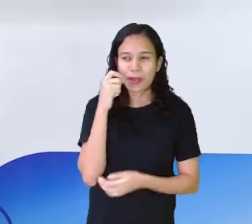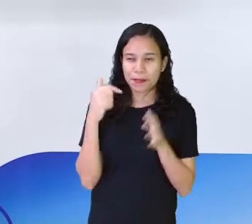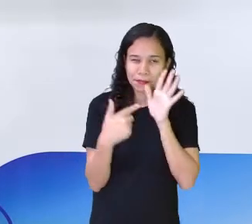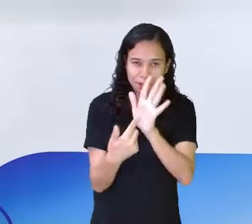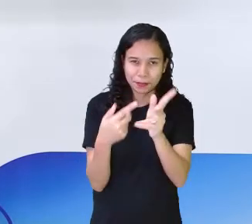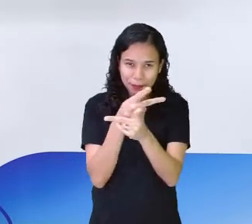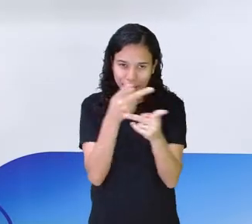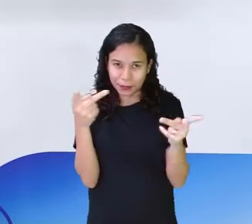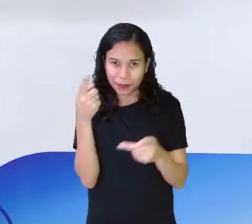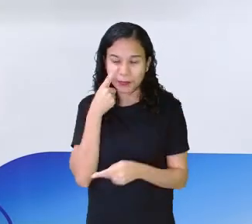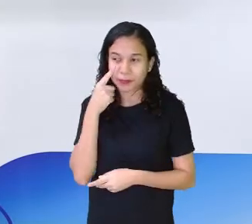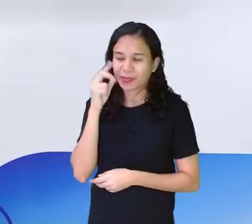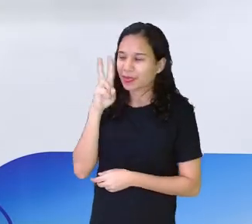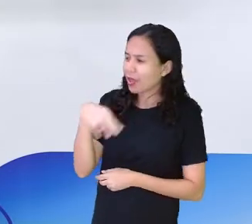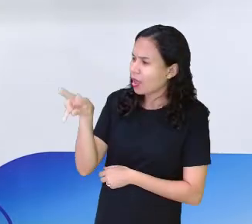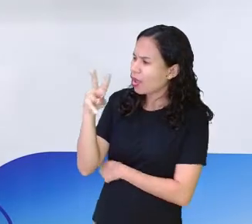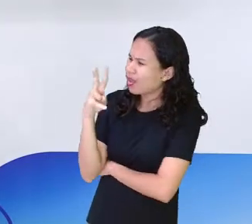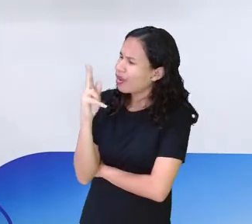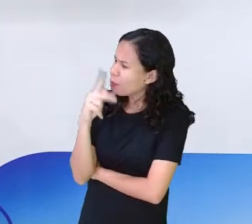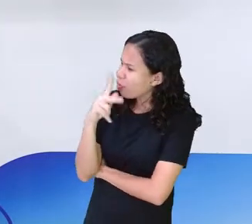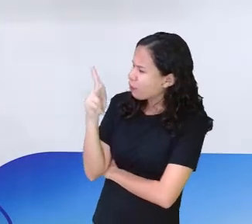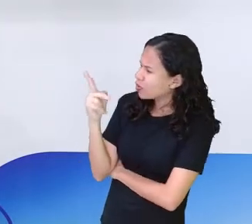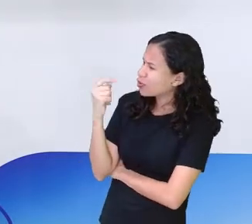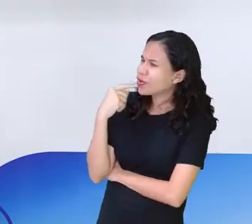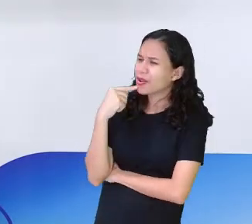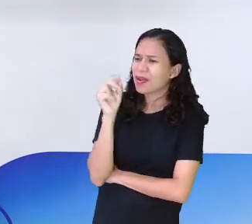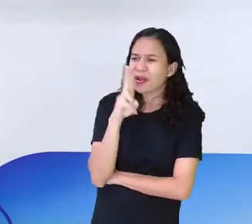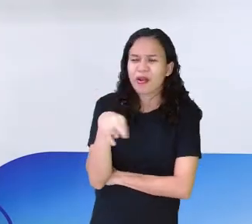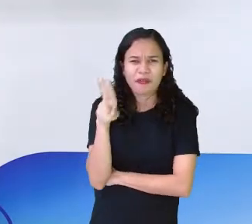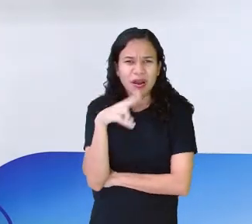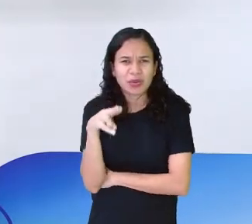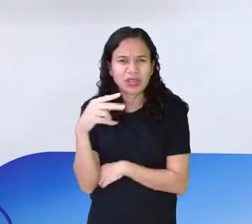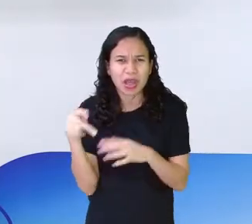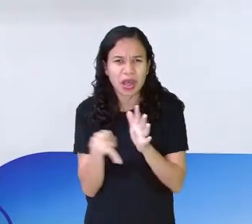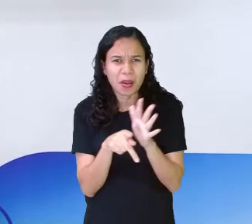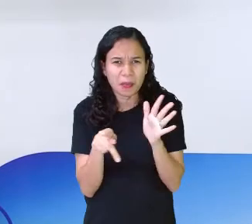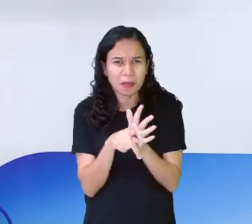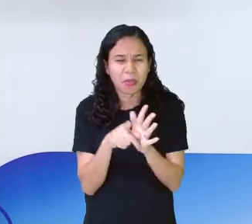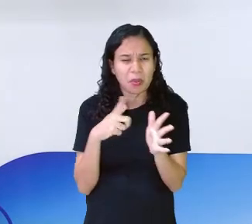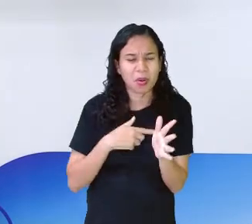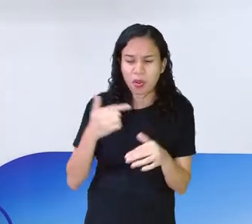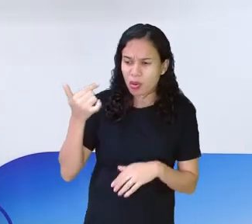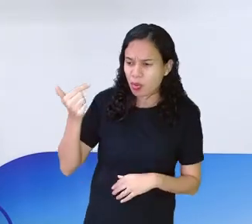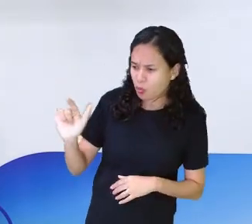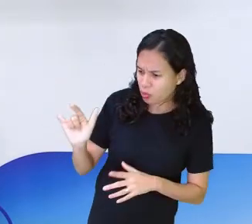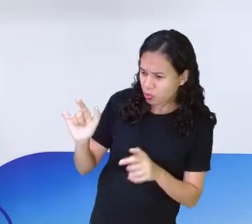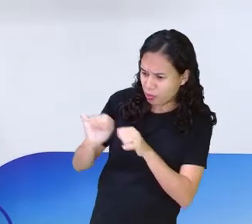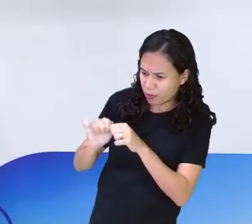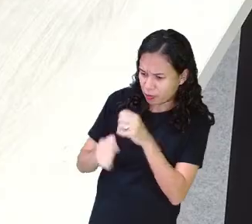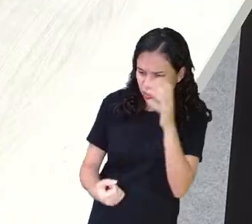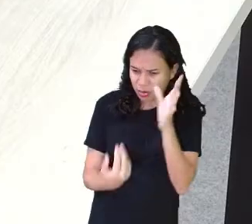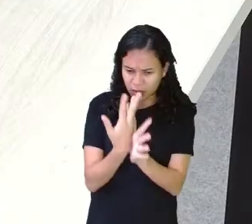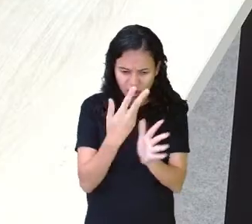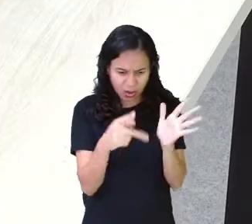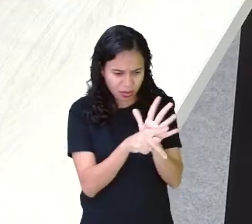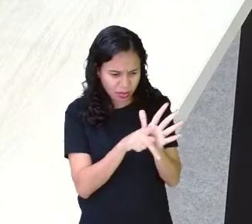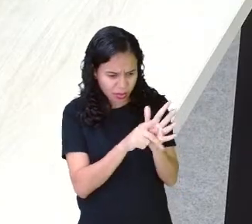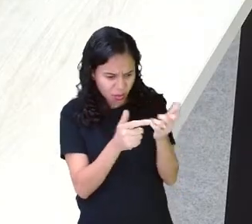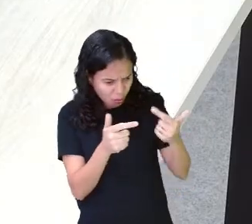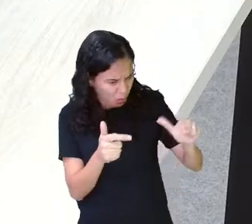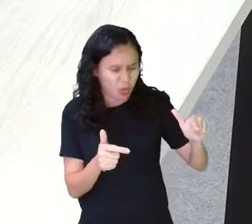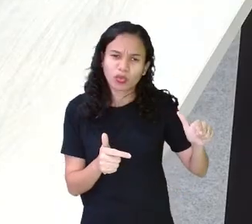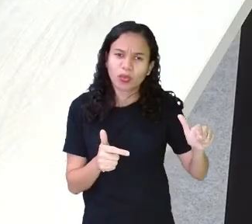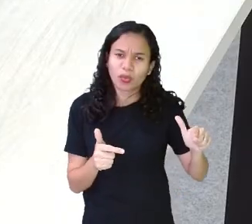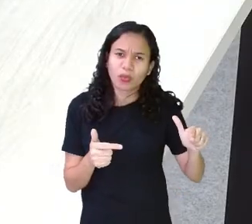propositalmente. Oxe, professora, a senhora vai usar um sólido geométrico para fazer uma figura